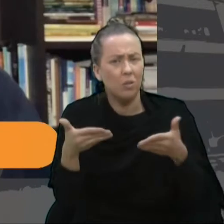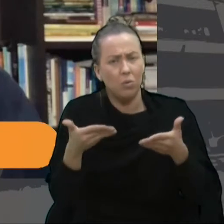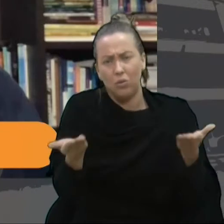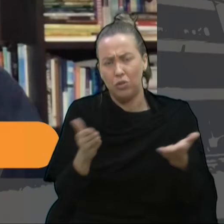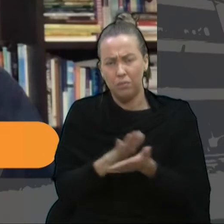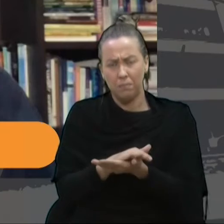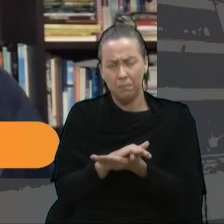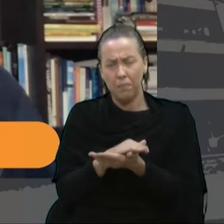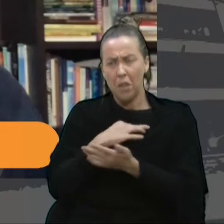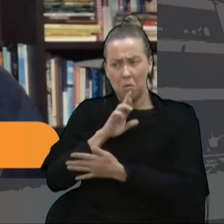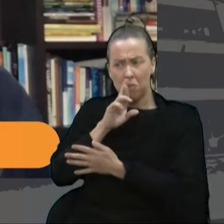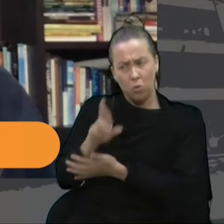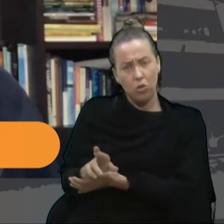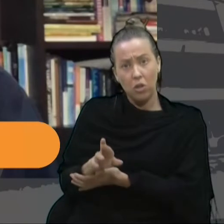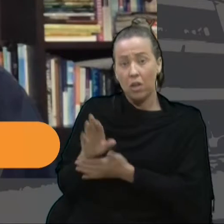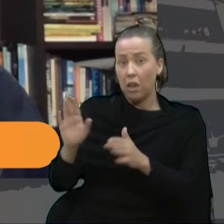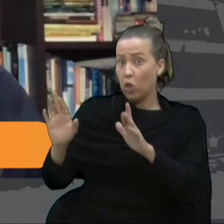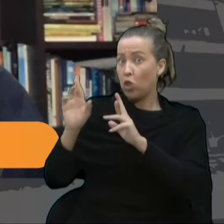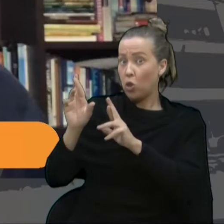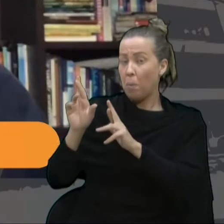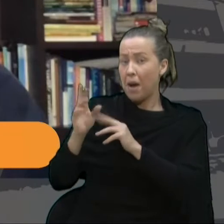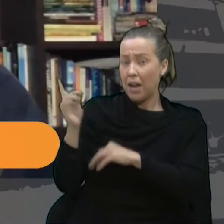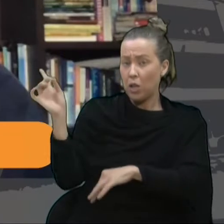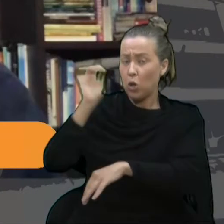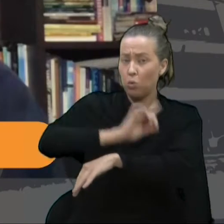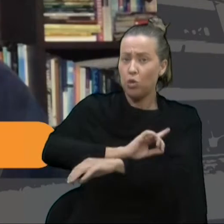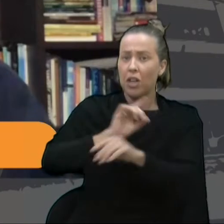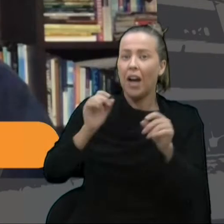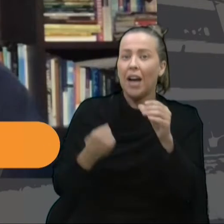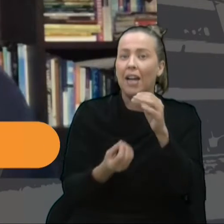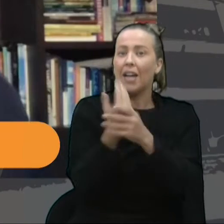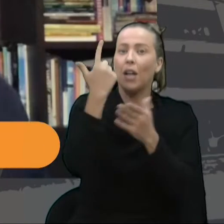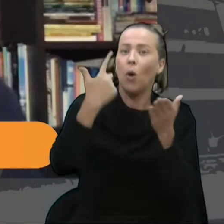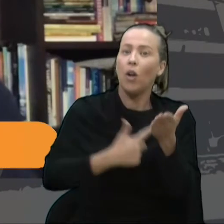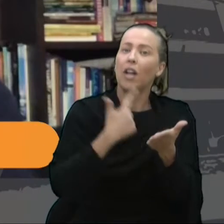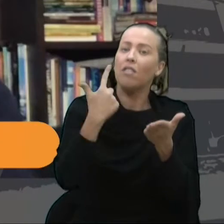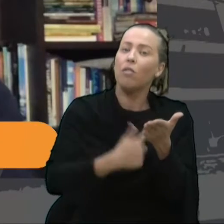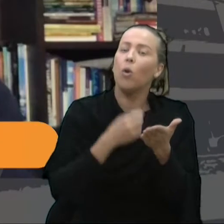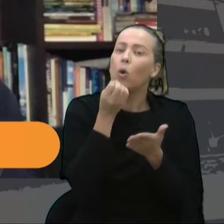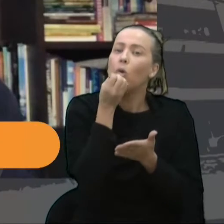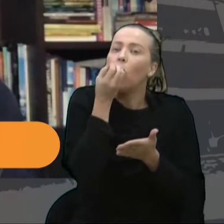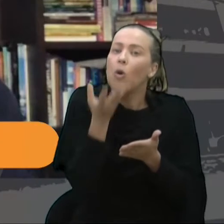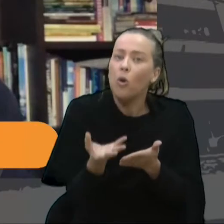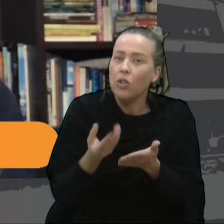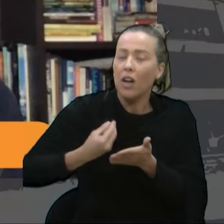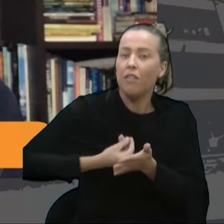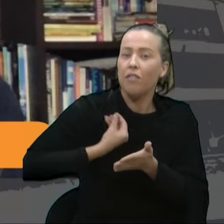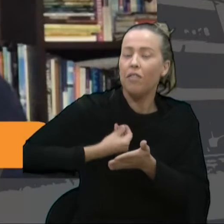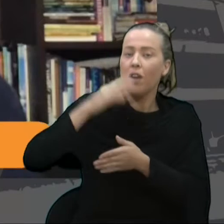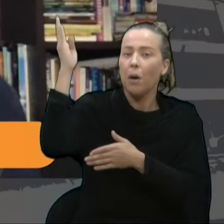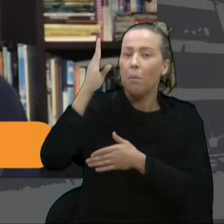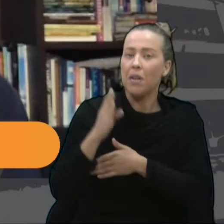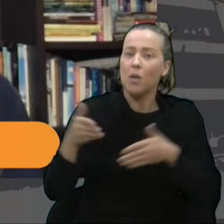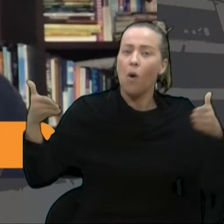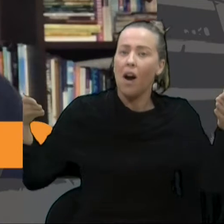para ele, olha, espero que um dia se faça um livro também contando o que se passou no Brasil agora, no ano